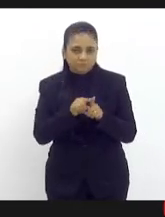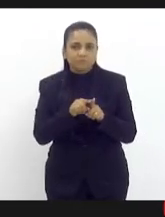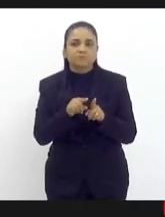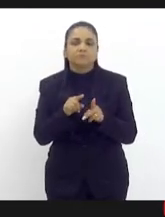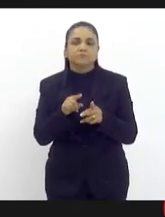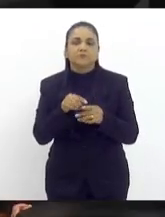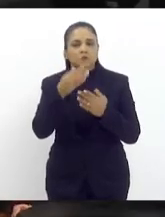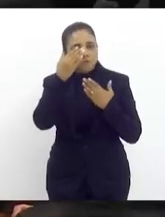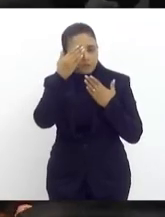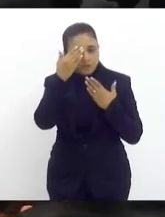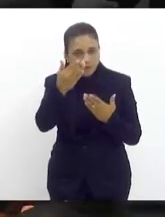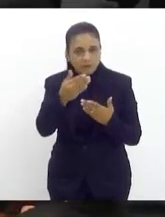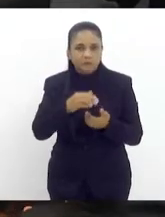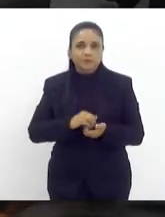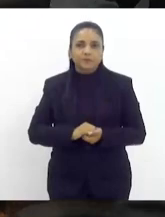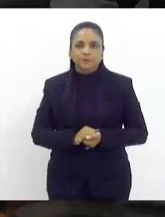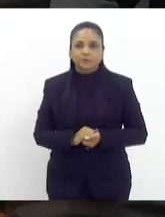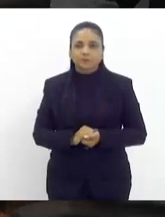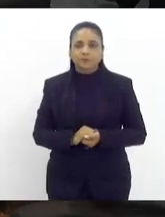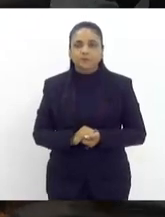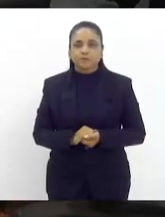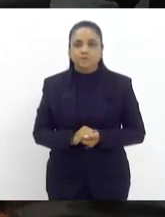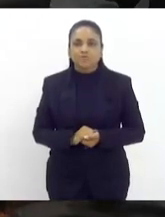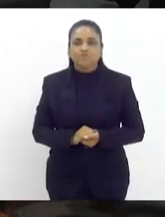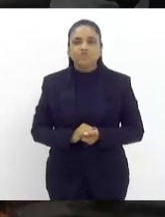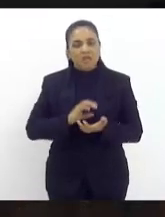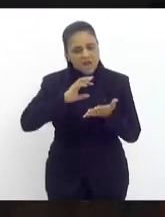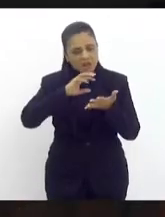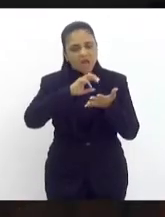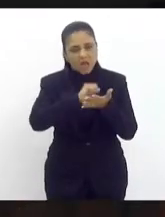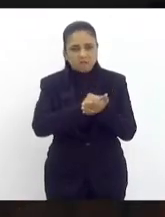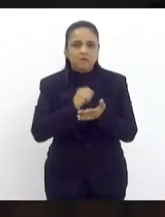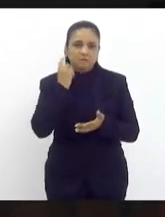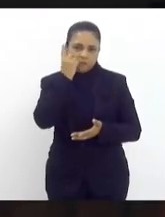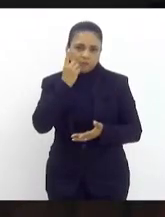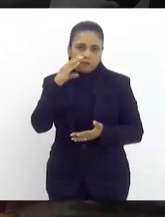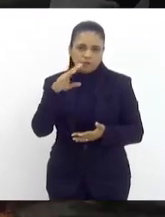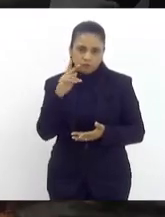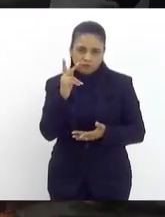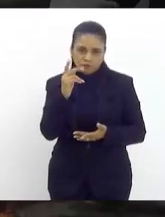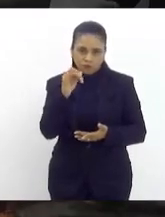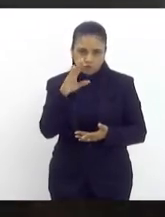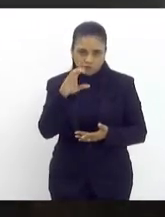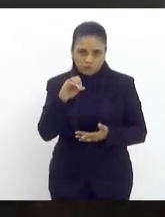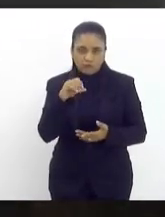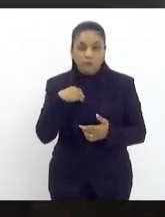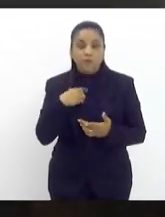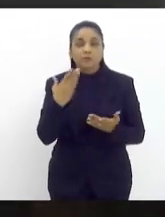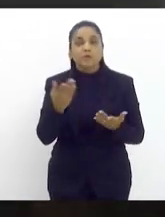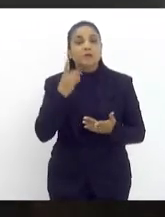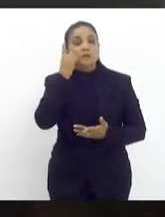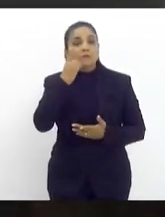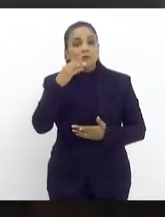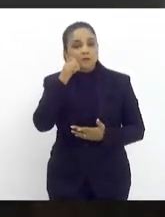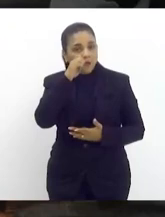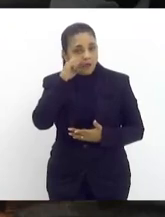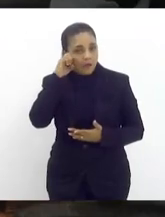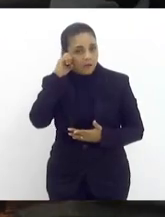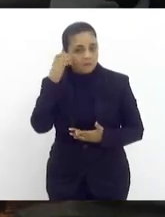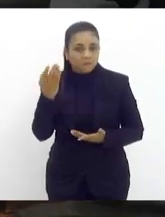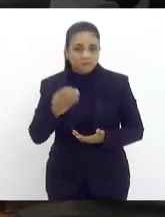Muito obrigado. Não, Índia. Está registrado, deputado Chico. Por favor, Tia Ju. Deputada Élica Takimoto.